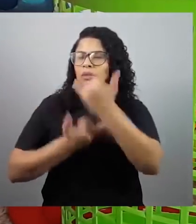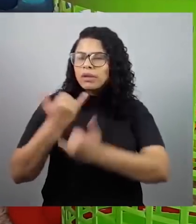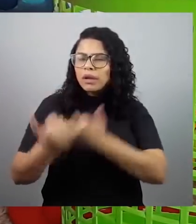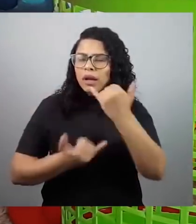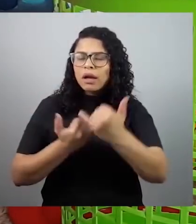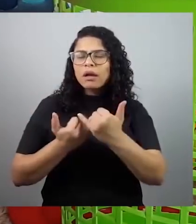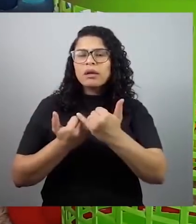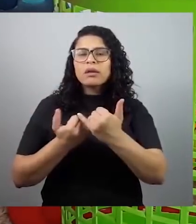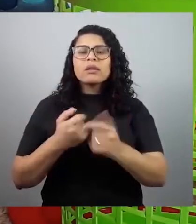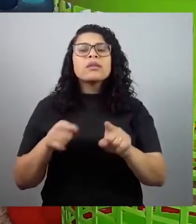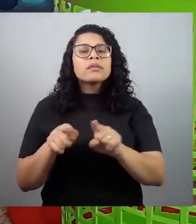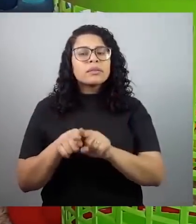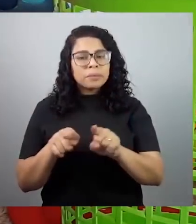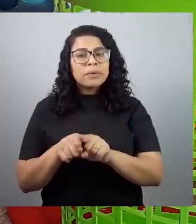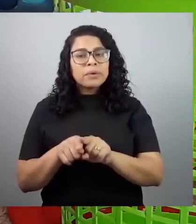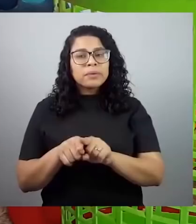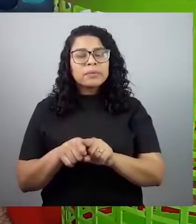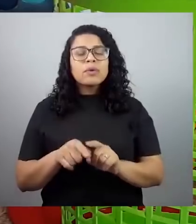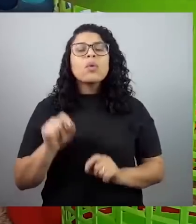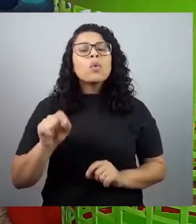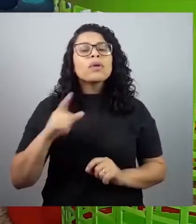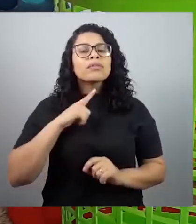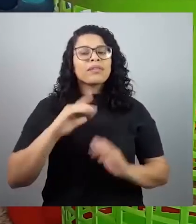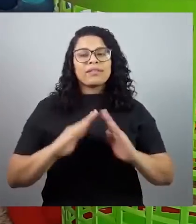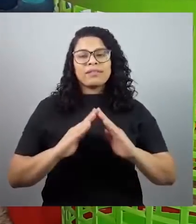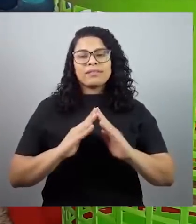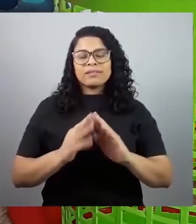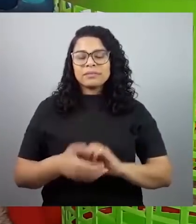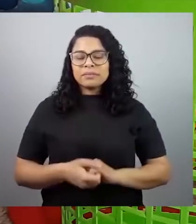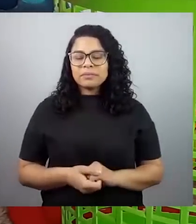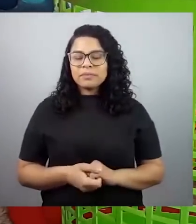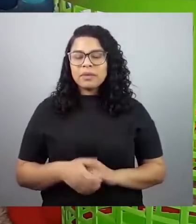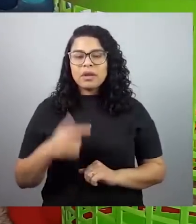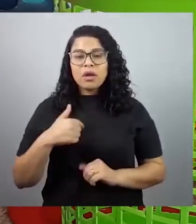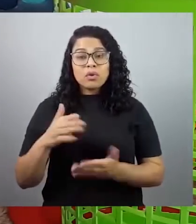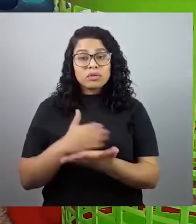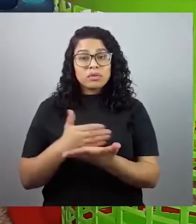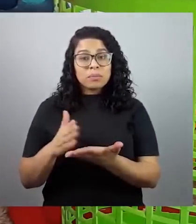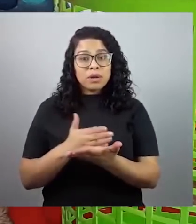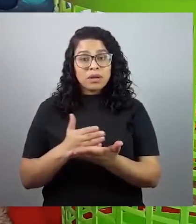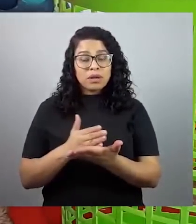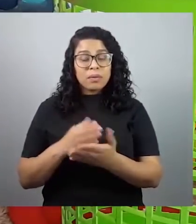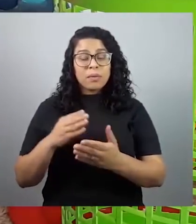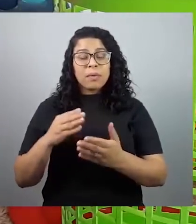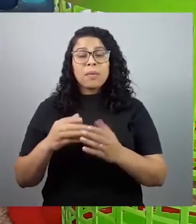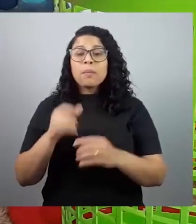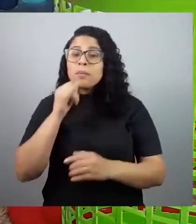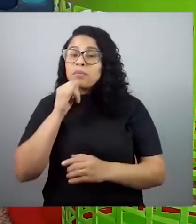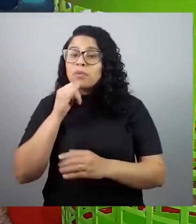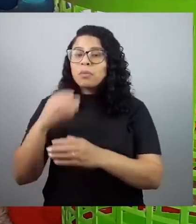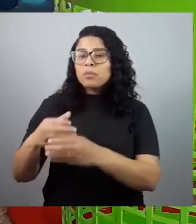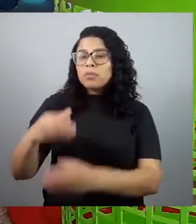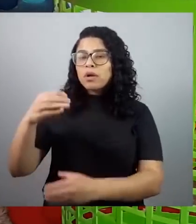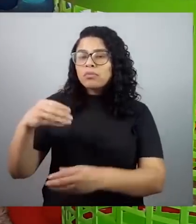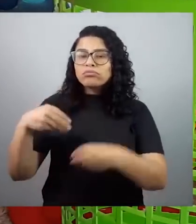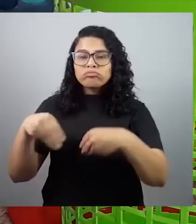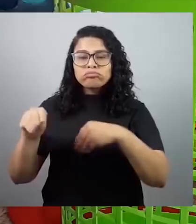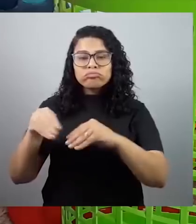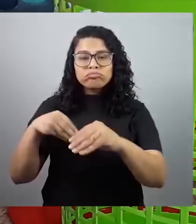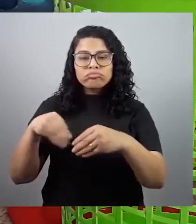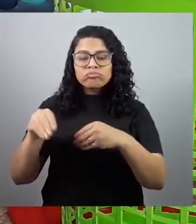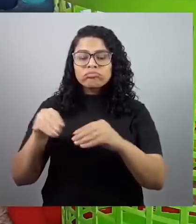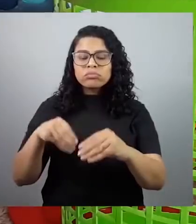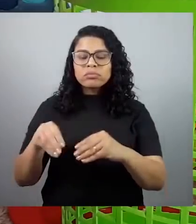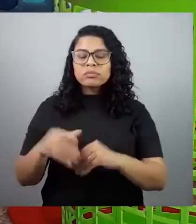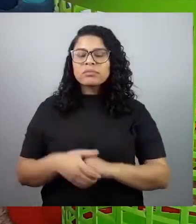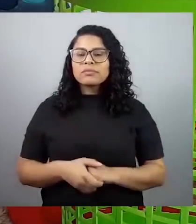brinquedos, o que vocês tiverem em casa, tá? Ó, aqui eu separei alguns materiais não estruturados, como garrafas de plástico